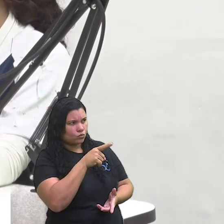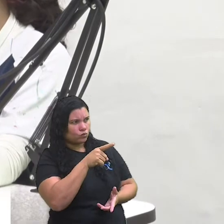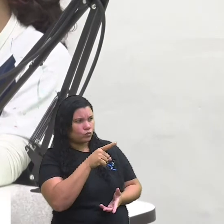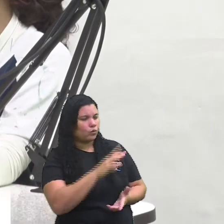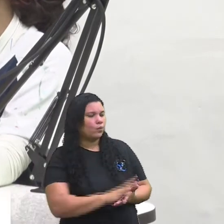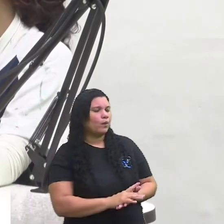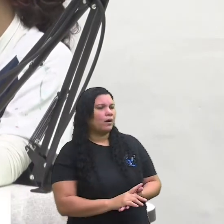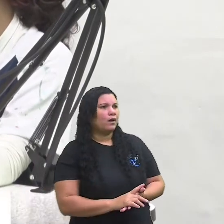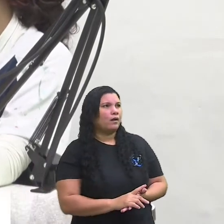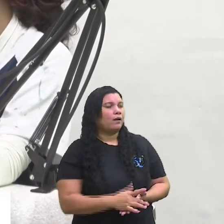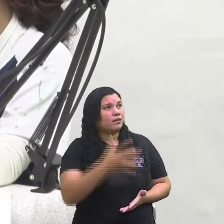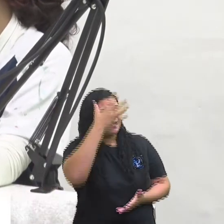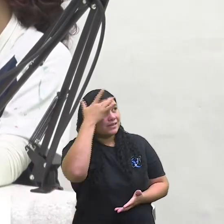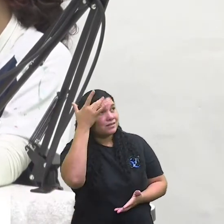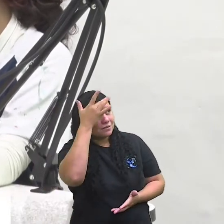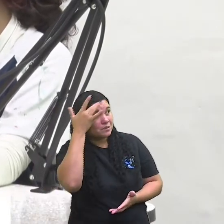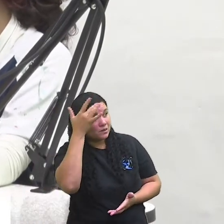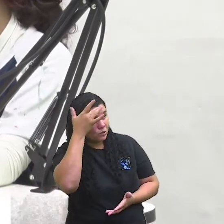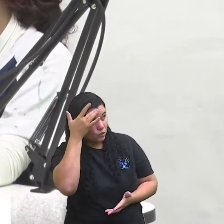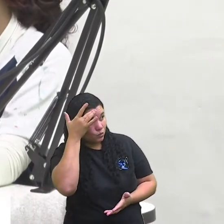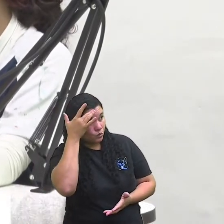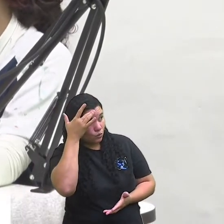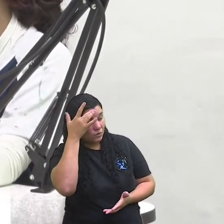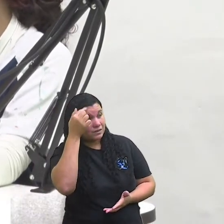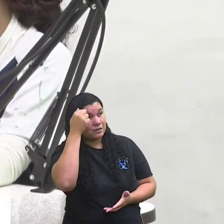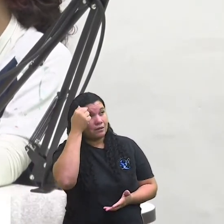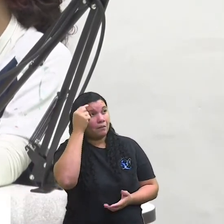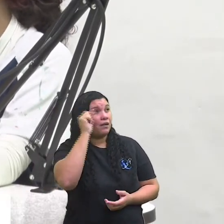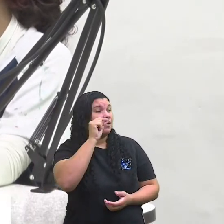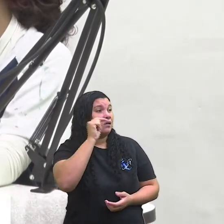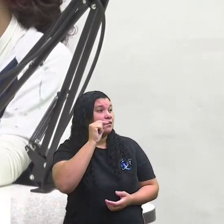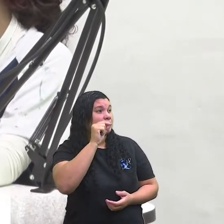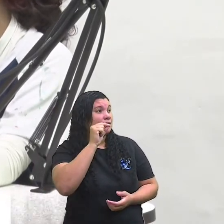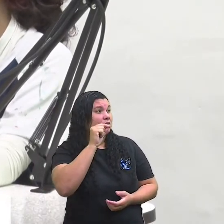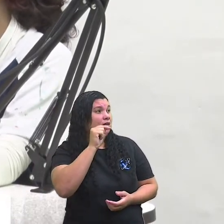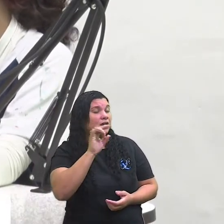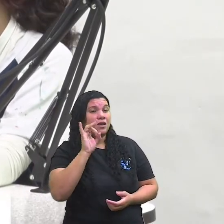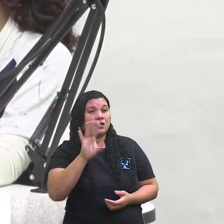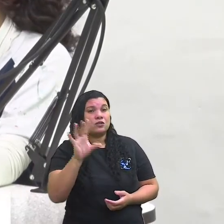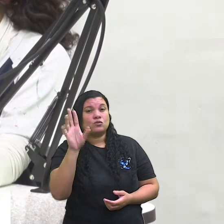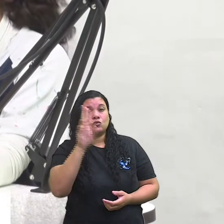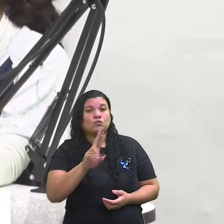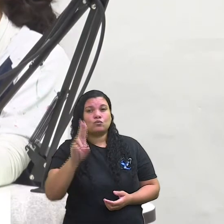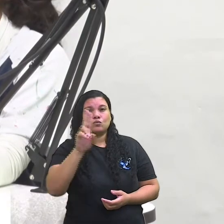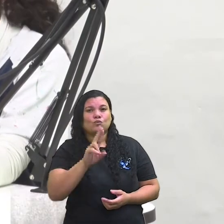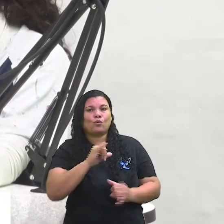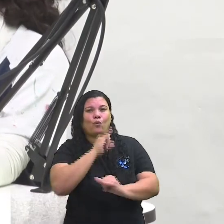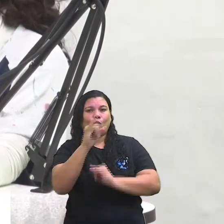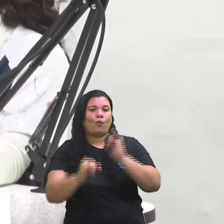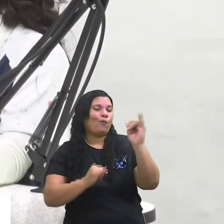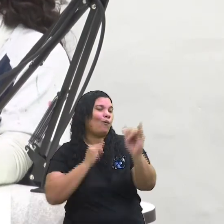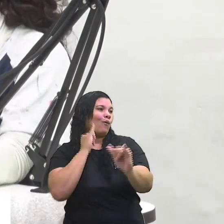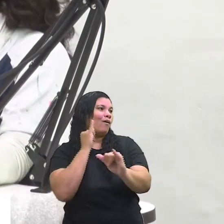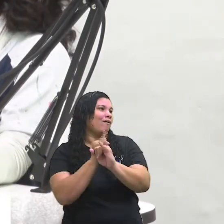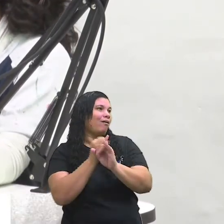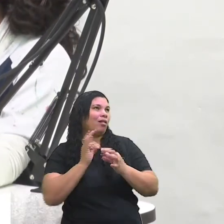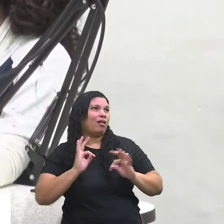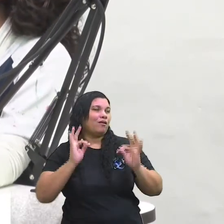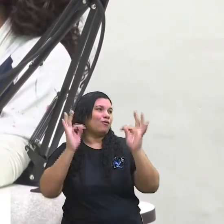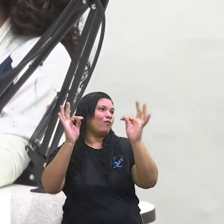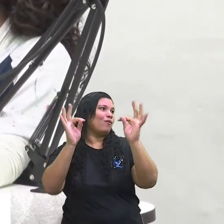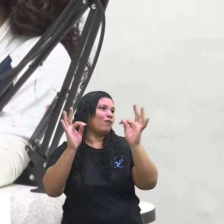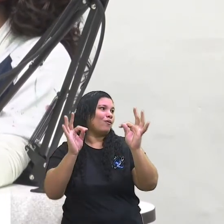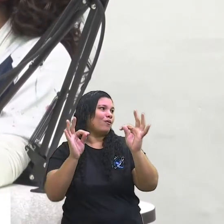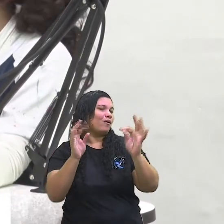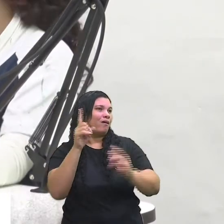utilizar novas plataformas de comunicação pode valer a pena quando se tenta ter um bom relacionamento com os filhos e jovens? Mandar assim, bom dia